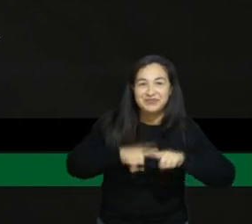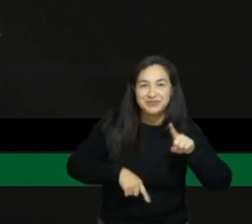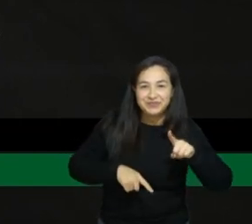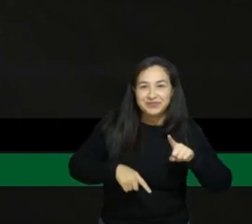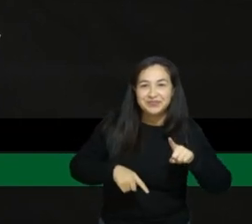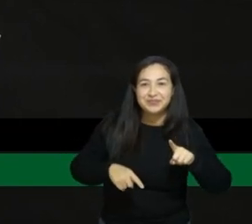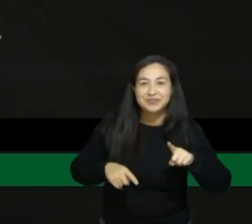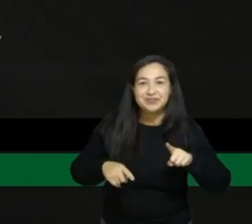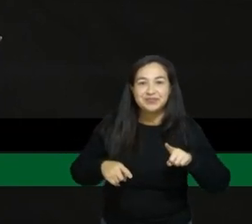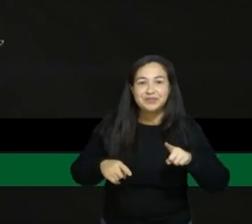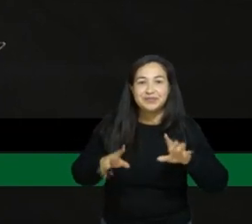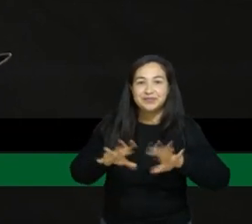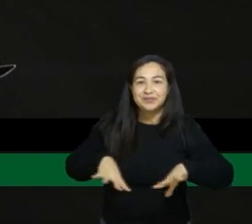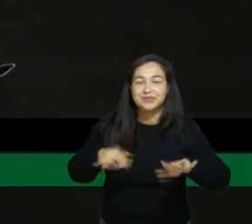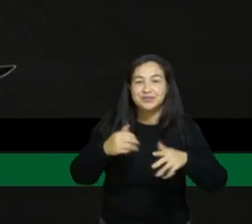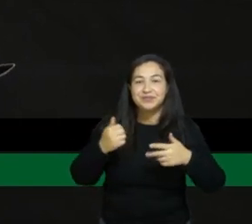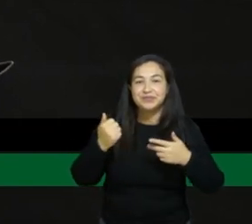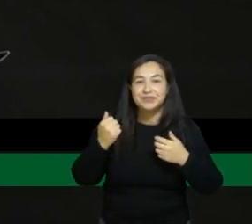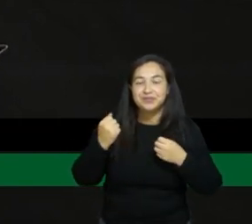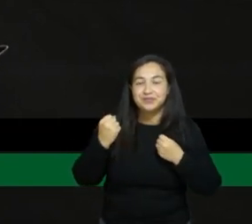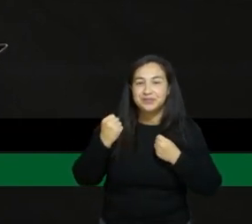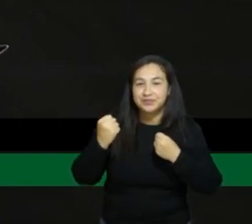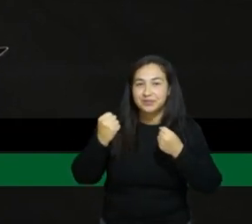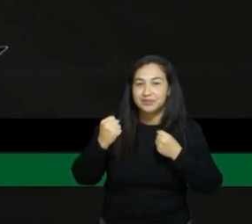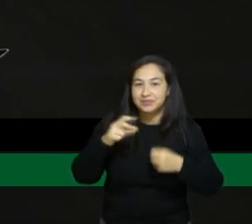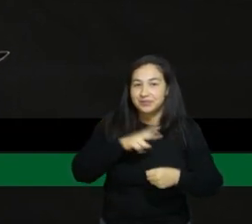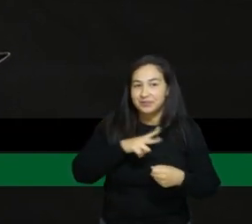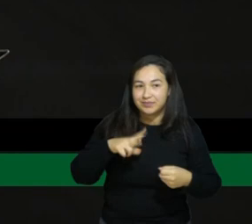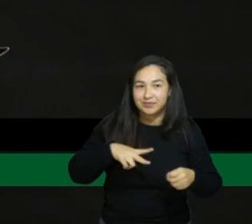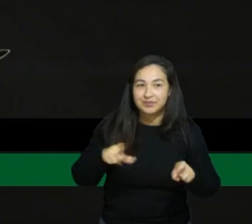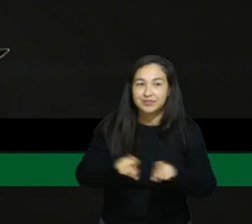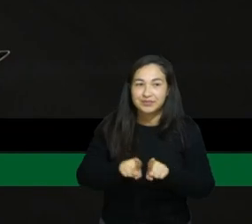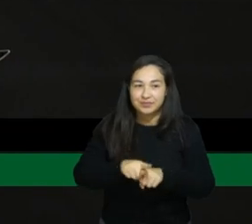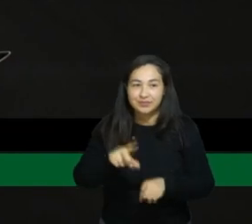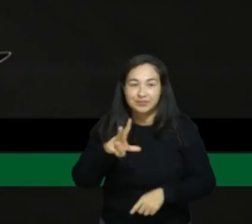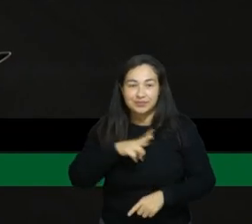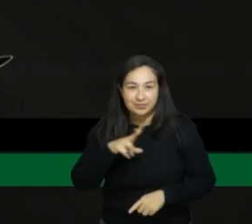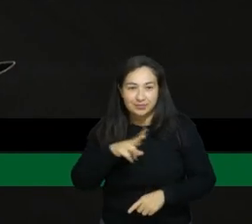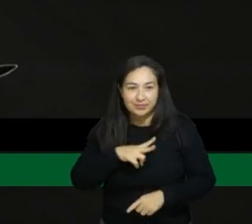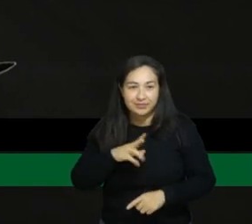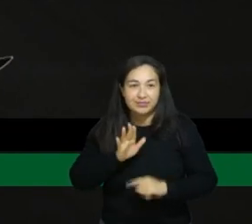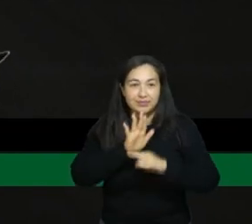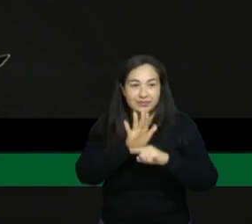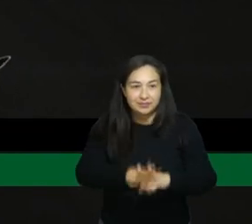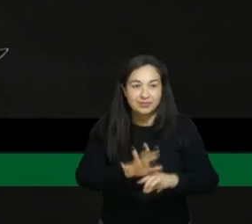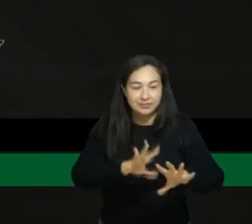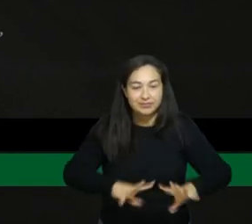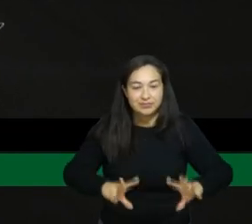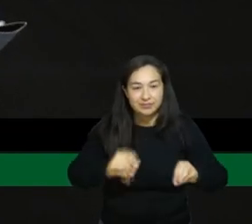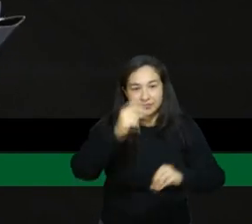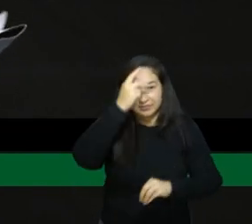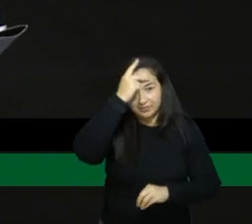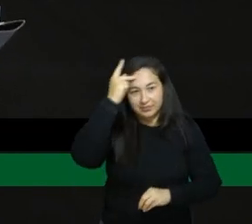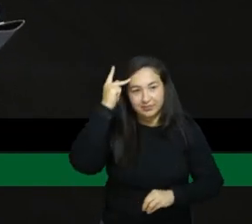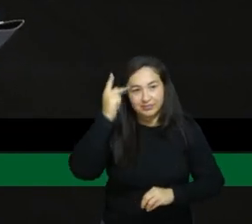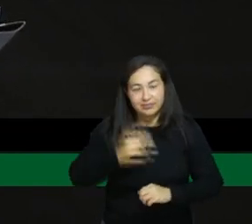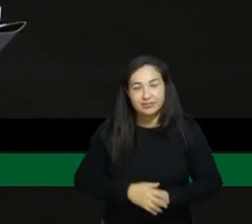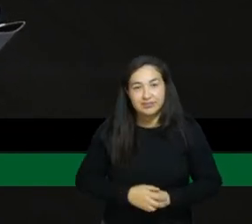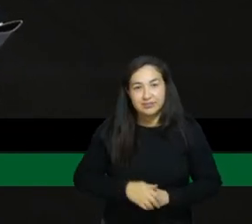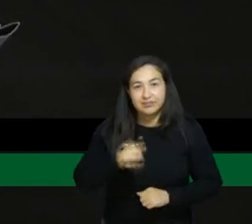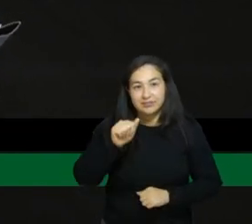poder público e o setor privado, em prol da comunidade em geral. A CIG tem mais